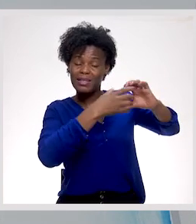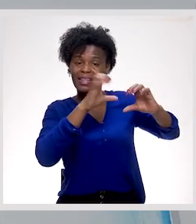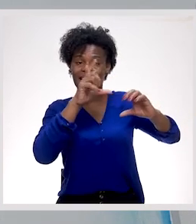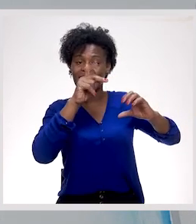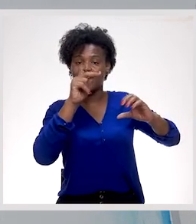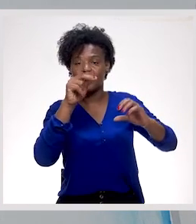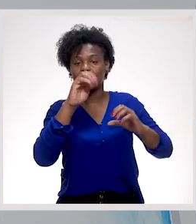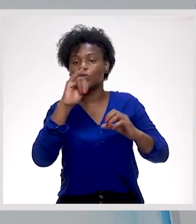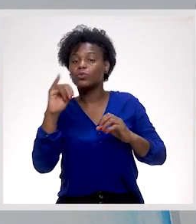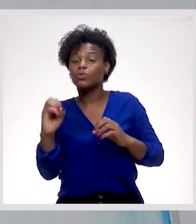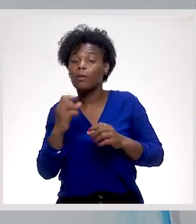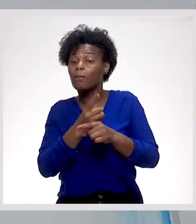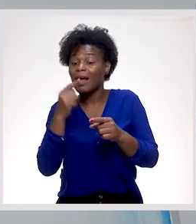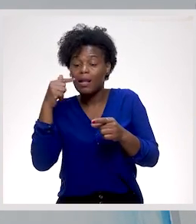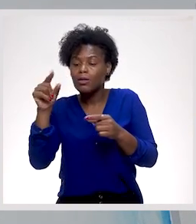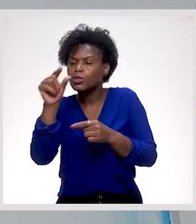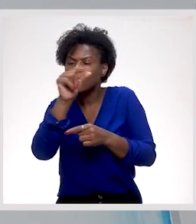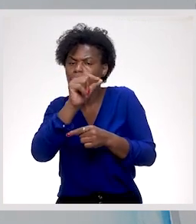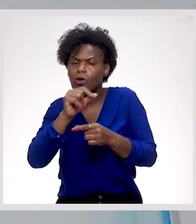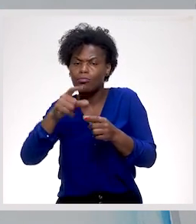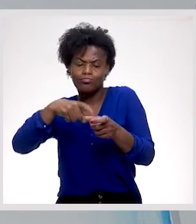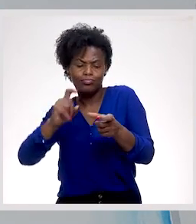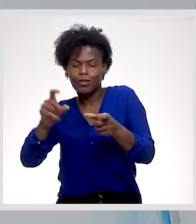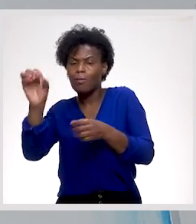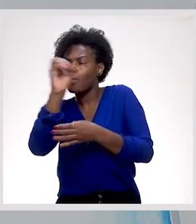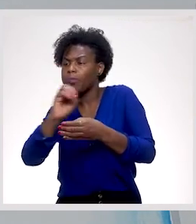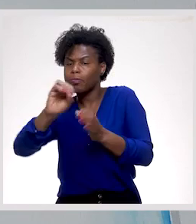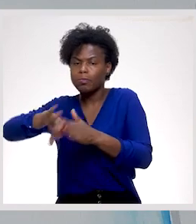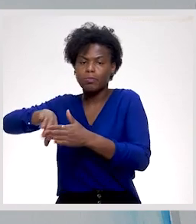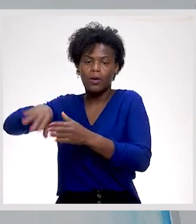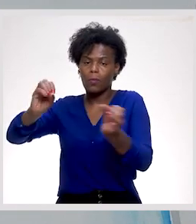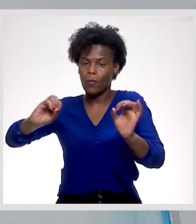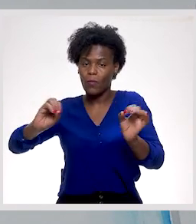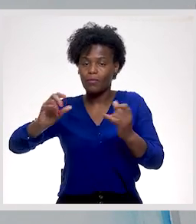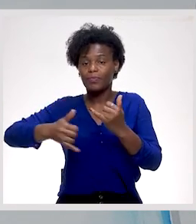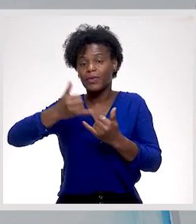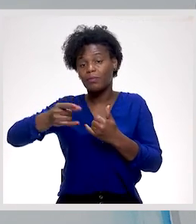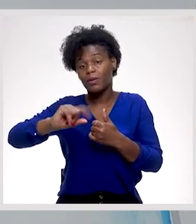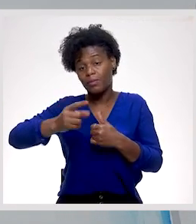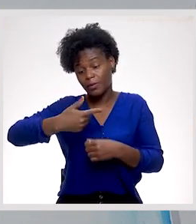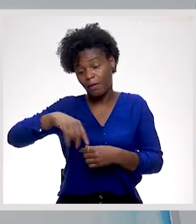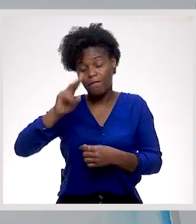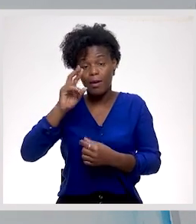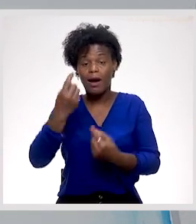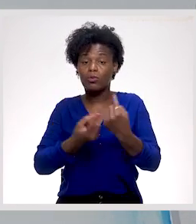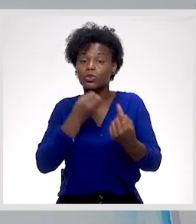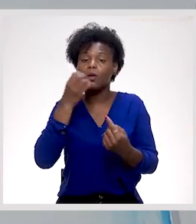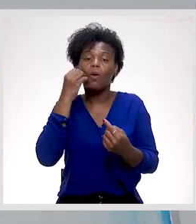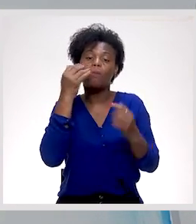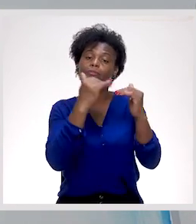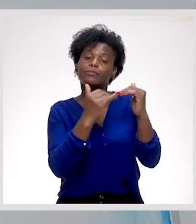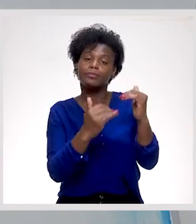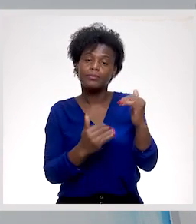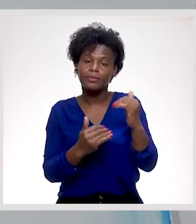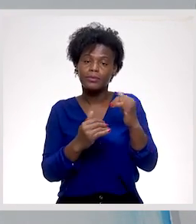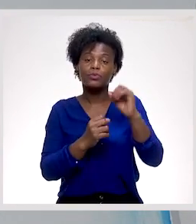da sua órbita de pequenos corpos celestes. E depois nós vimos algumas características dos astros que